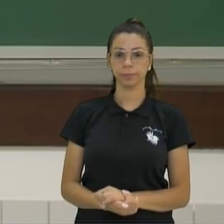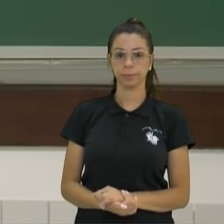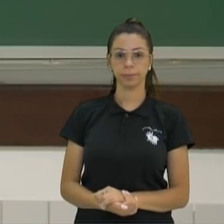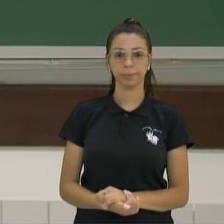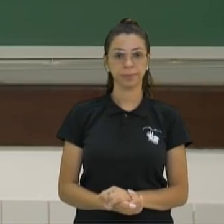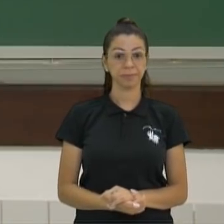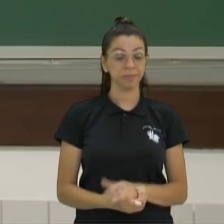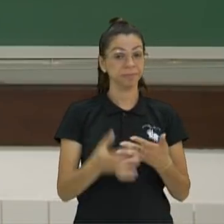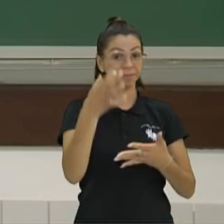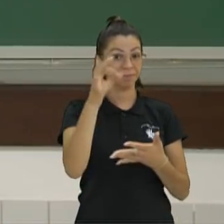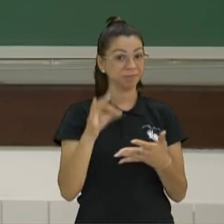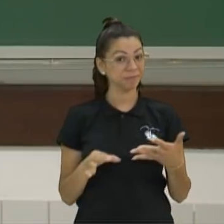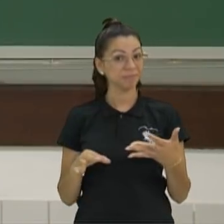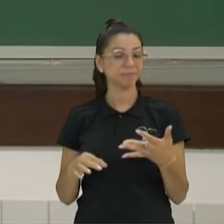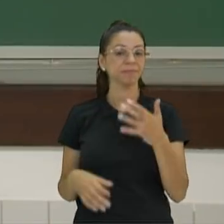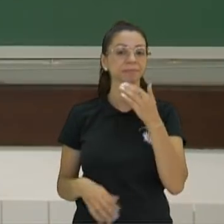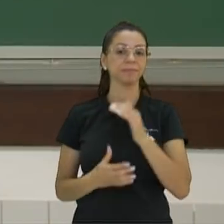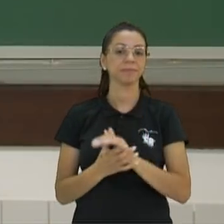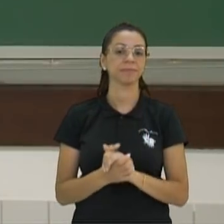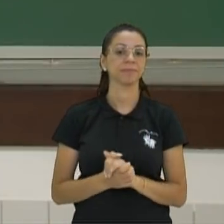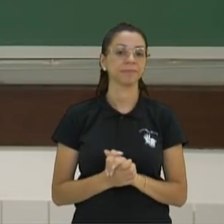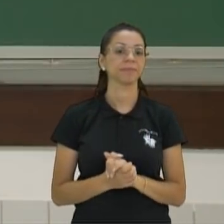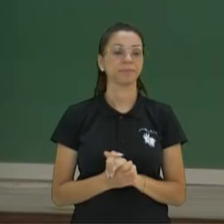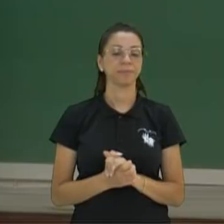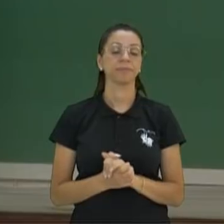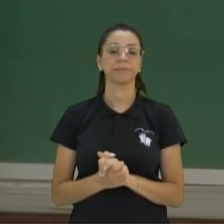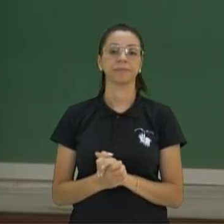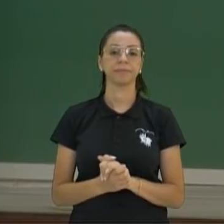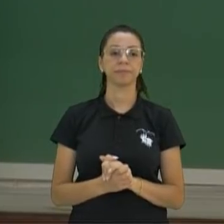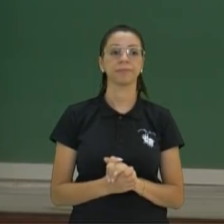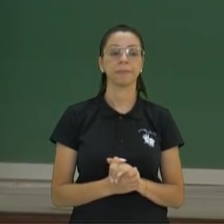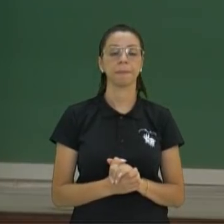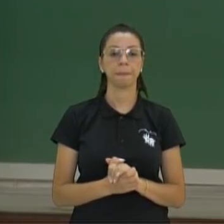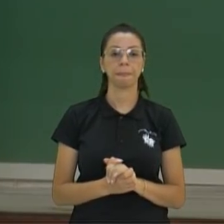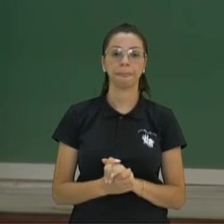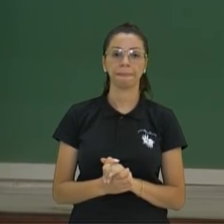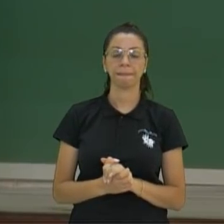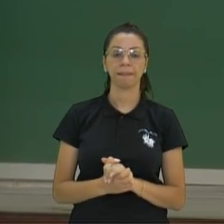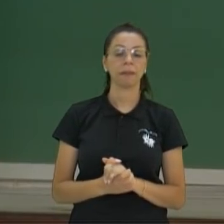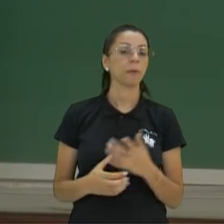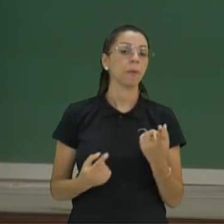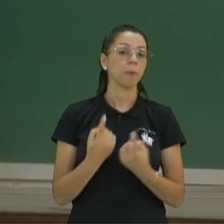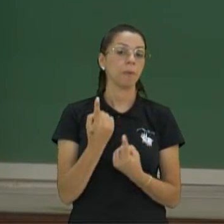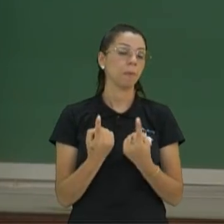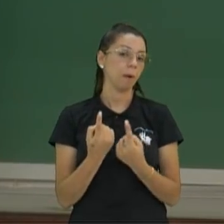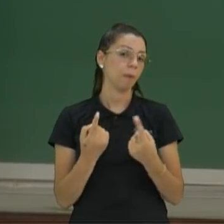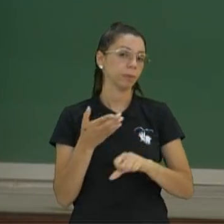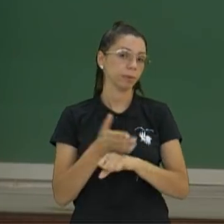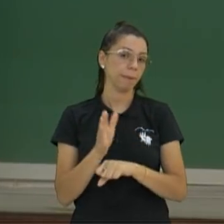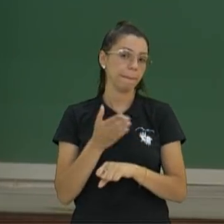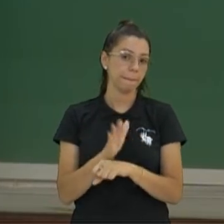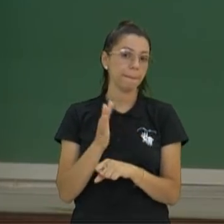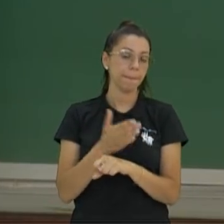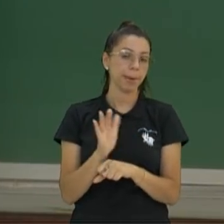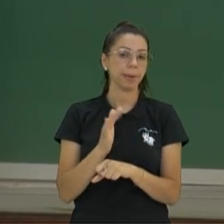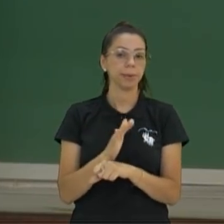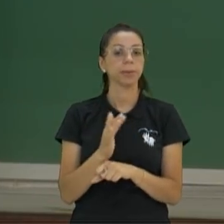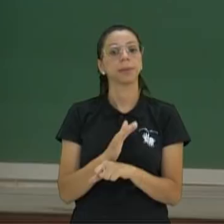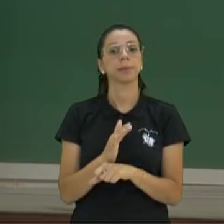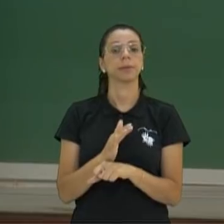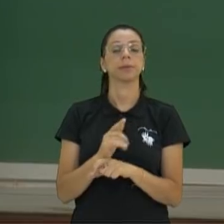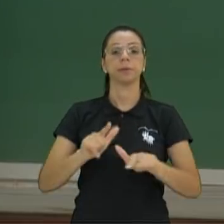Vamos para a nossa correção? Então, qual dessas atividades práticas aqui, né, dessas práticas